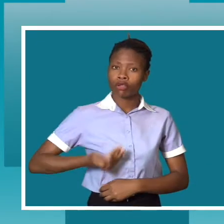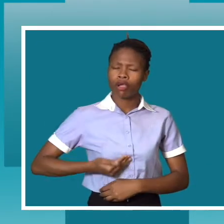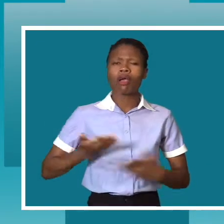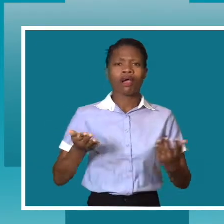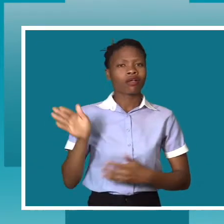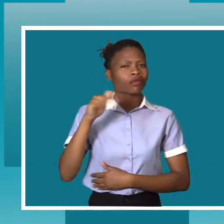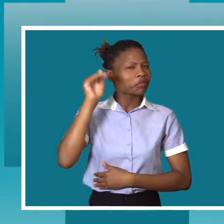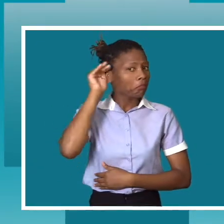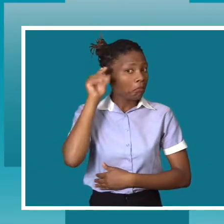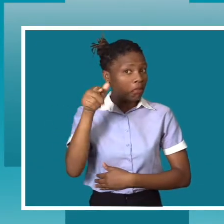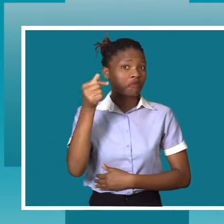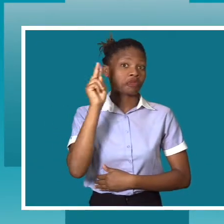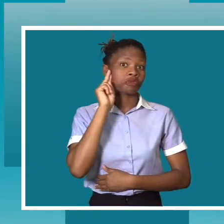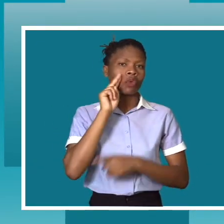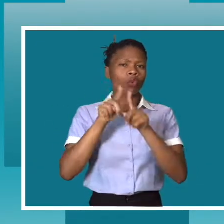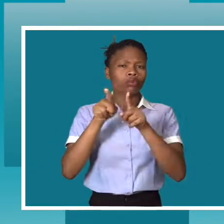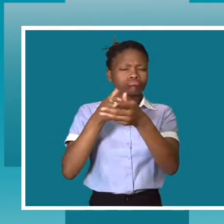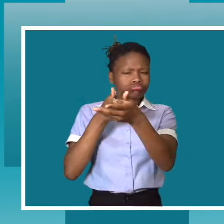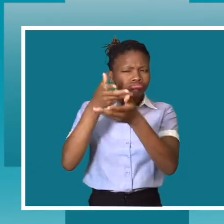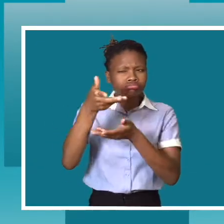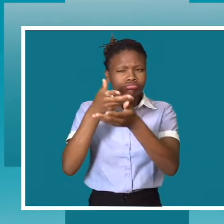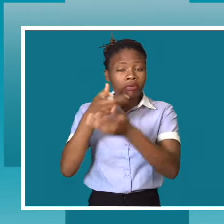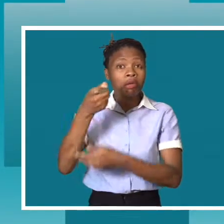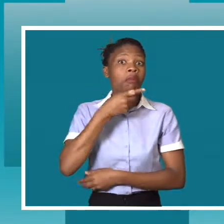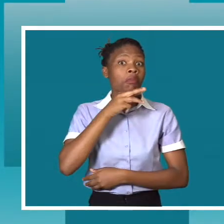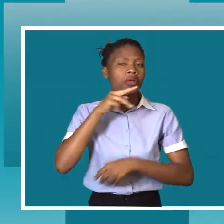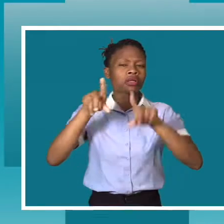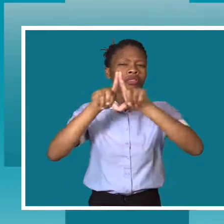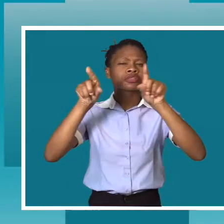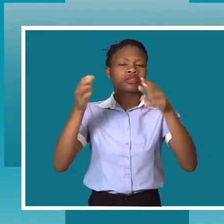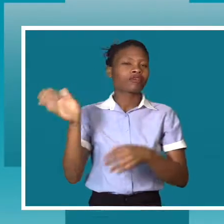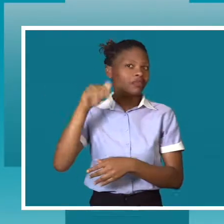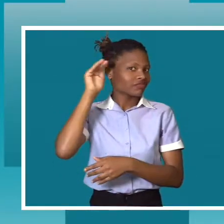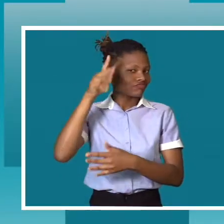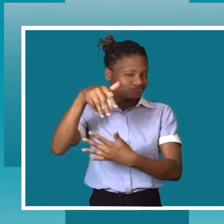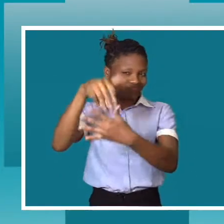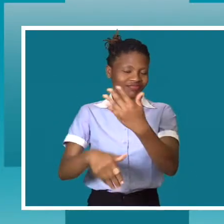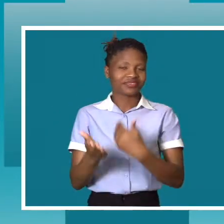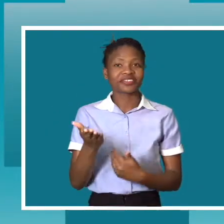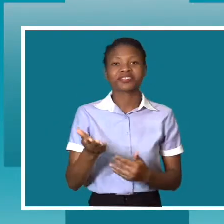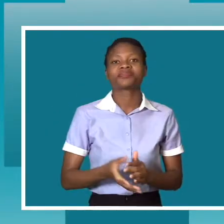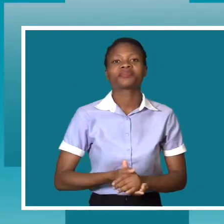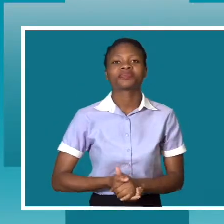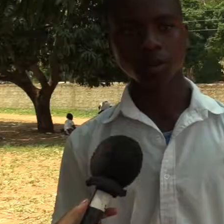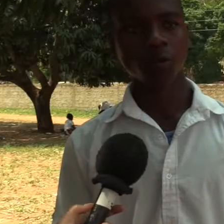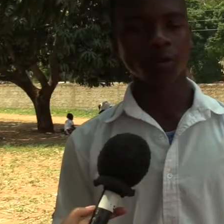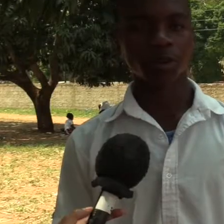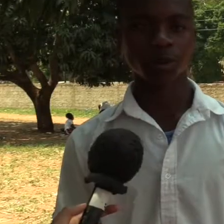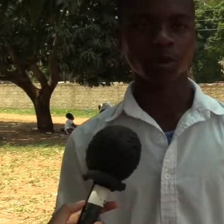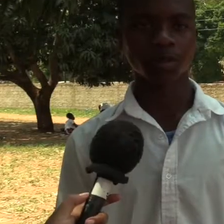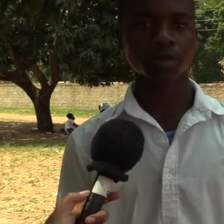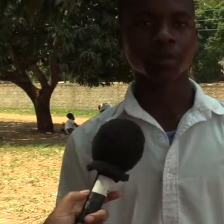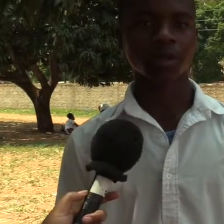ouvidos pela TV surdo confirmam que conversam um pouco com seus pais sobre este assunto. Um